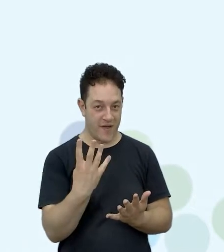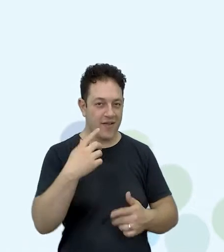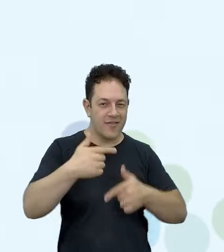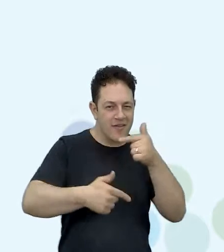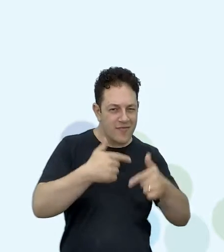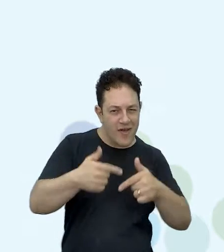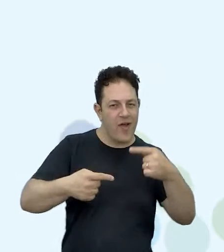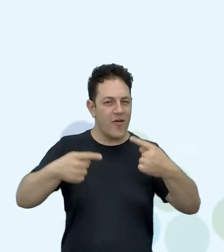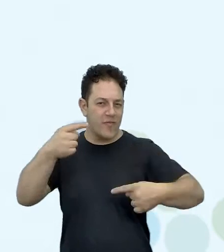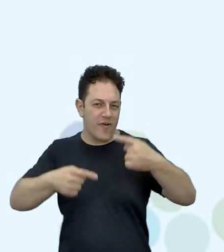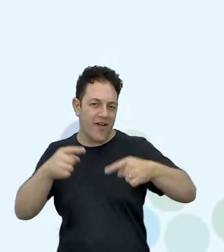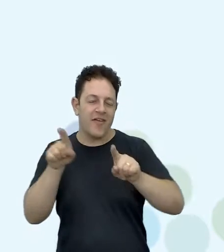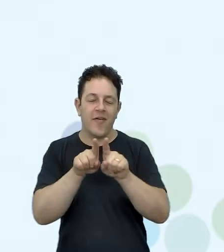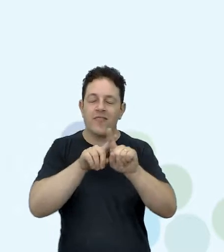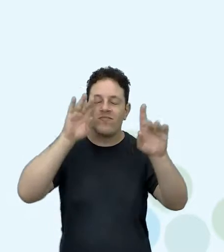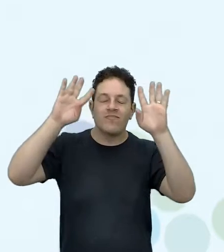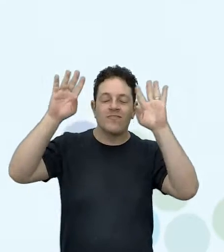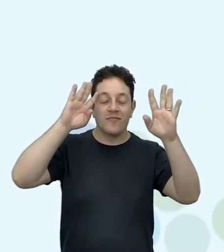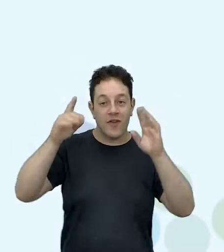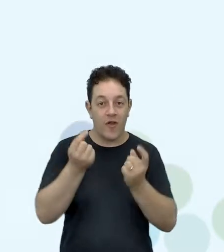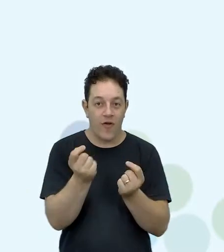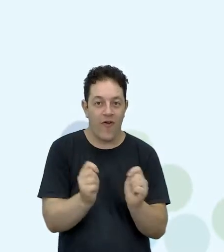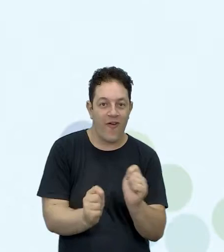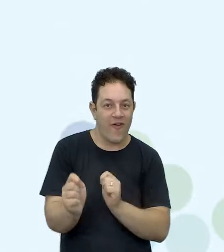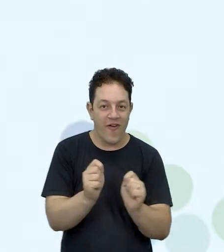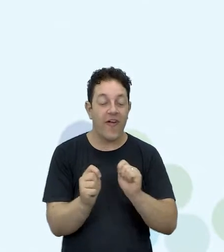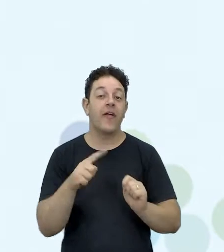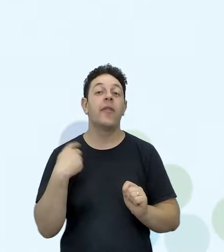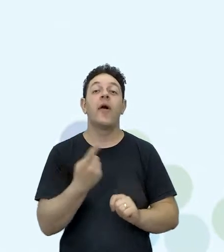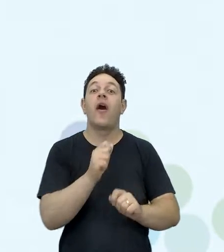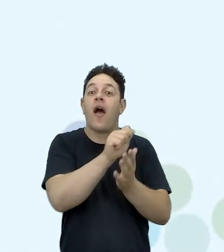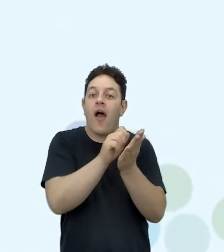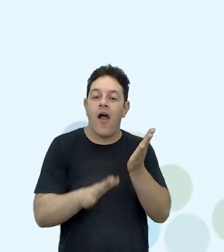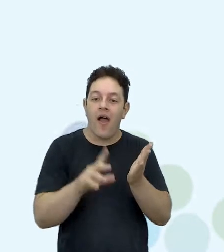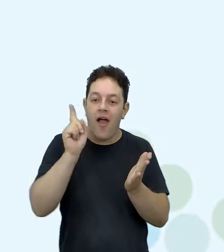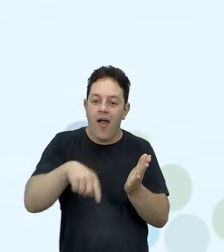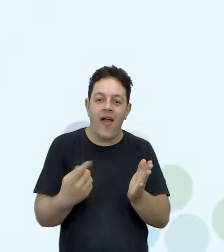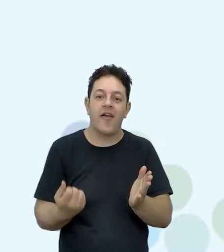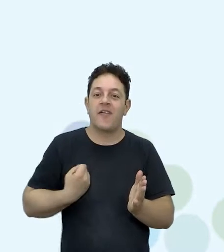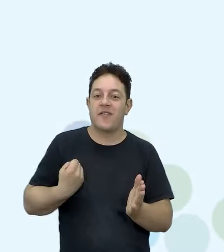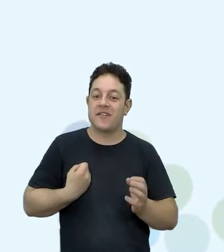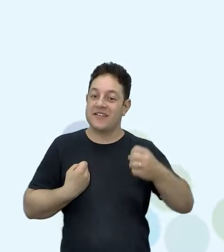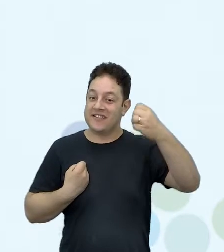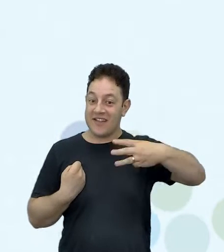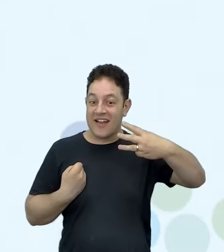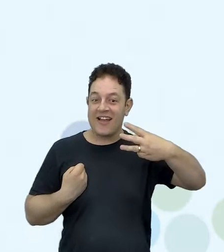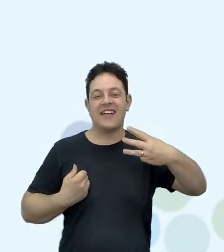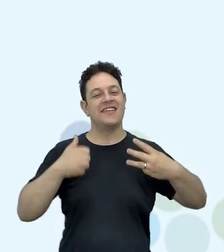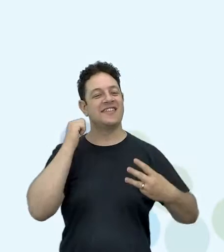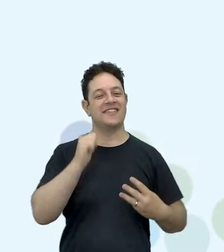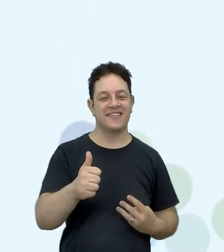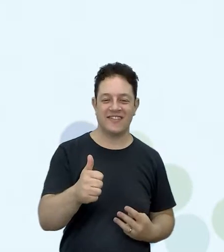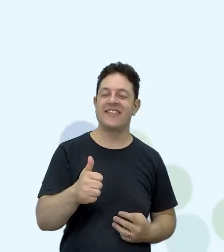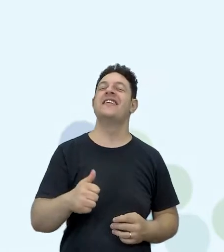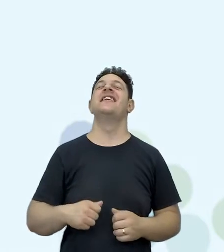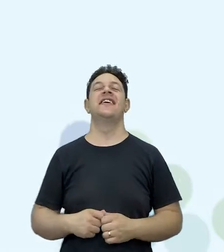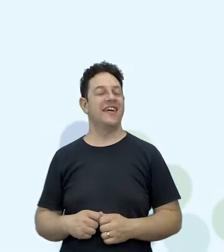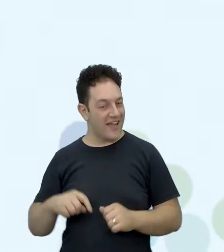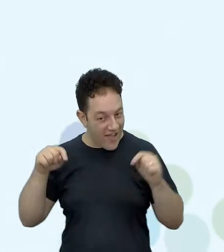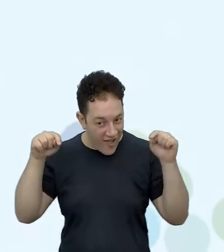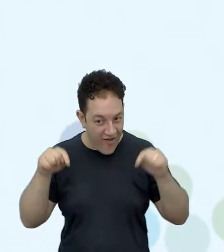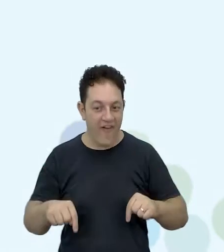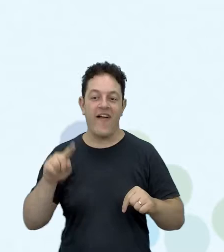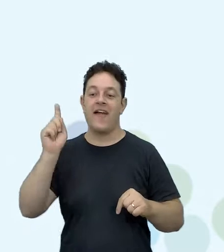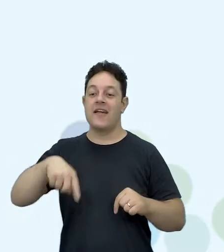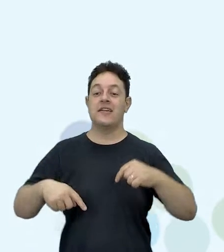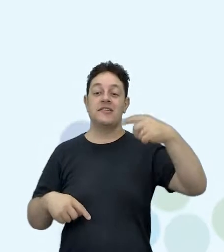e pensamento econômico. Nós já estamos na atividade integrada número 3 e essa